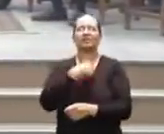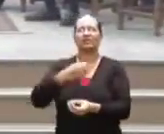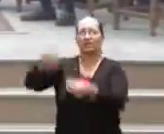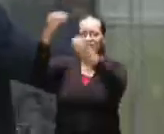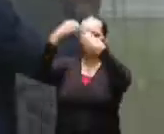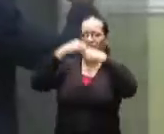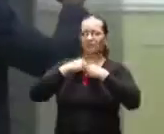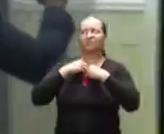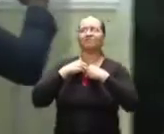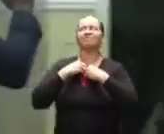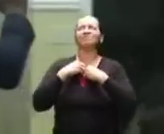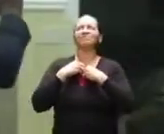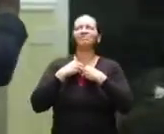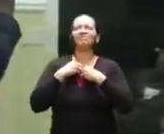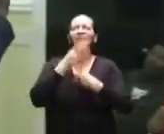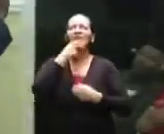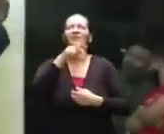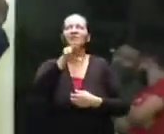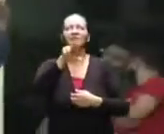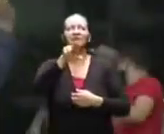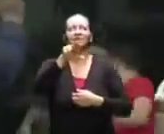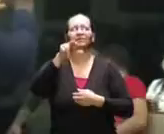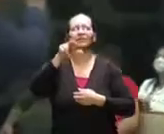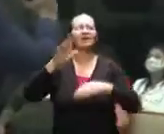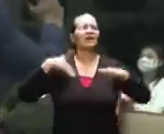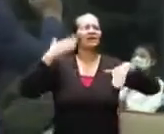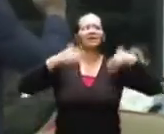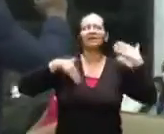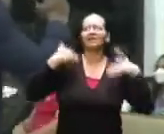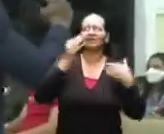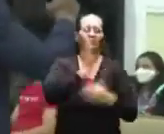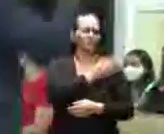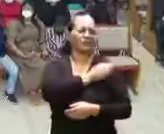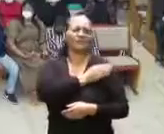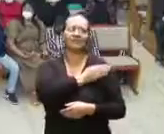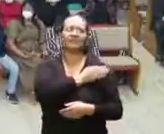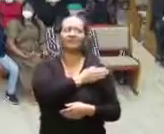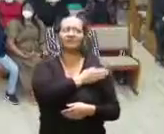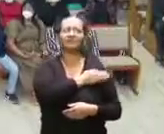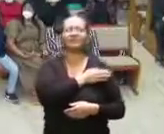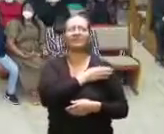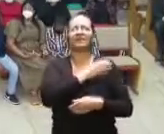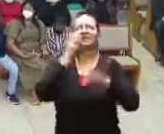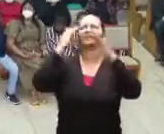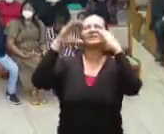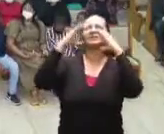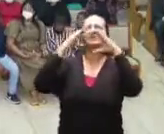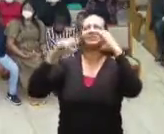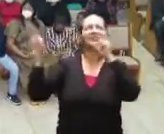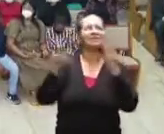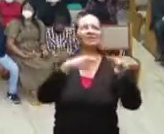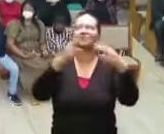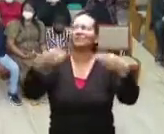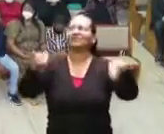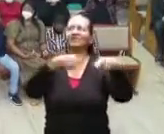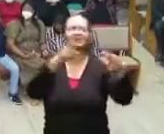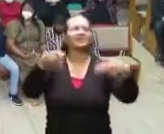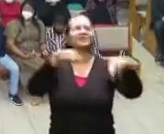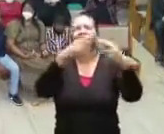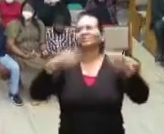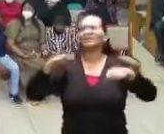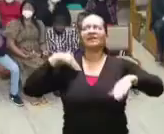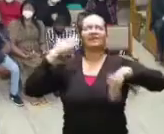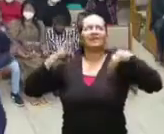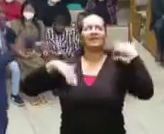isso, meu irmão, se anime, se anime. Pode cantar hinos. Pode, pode, pode se